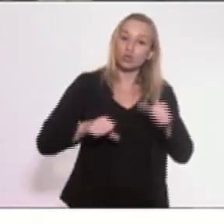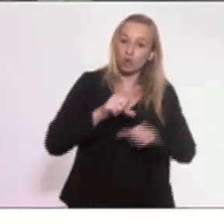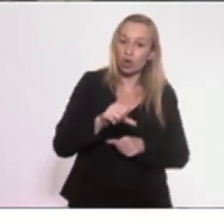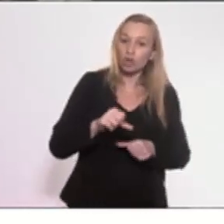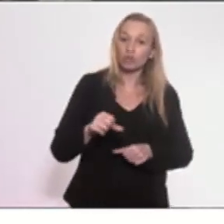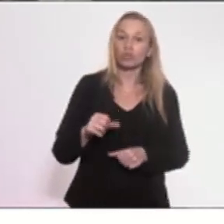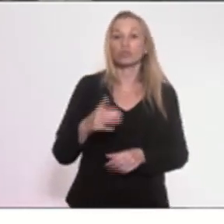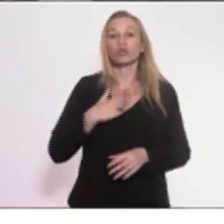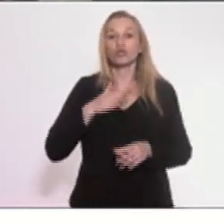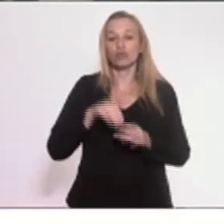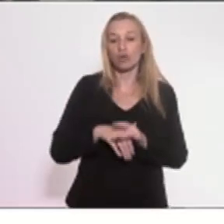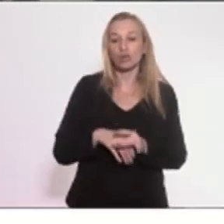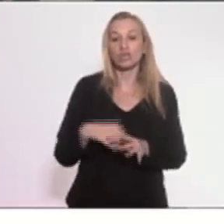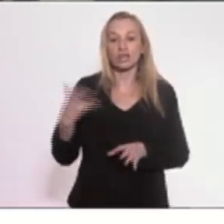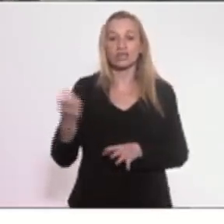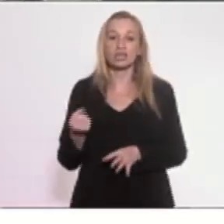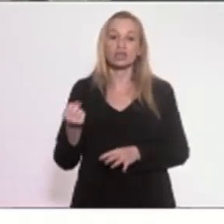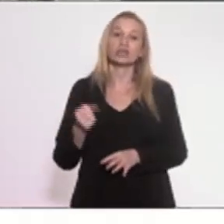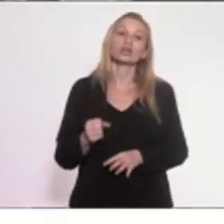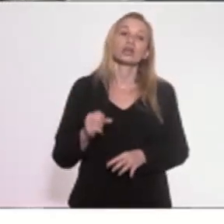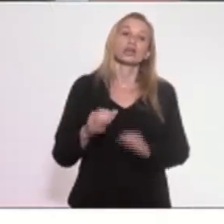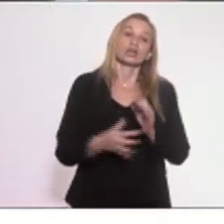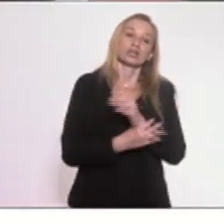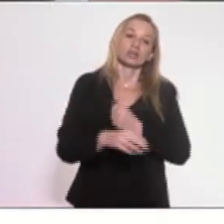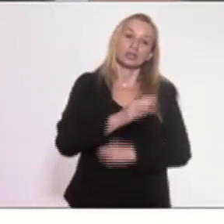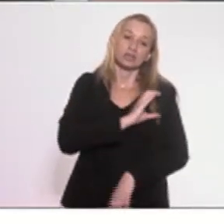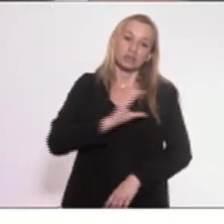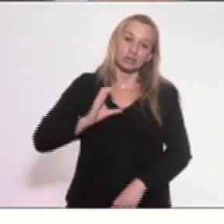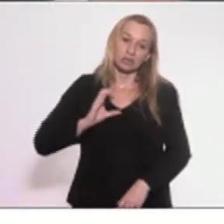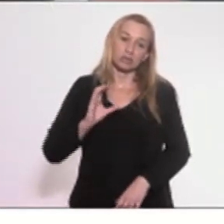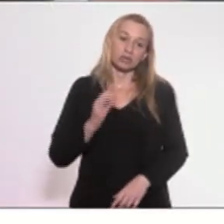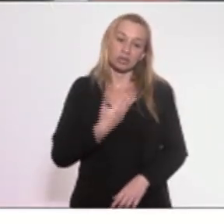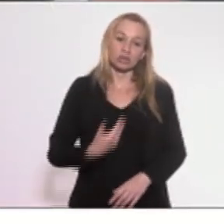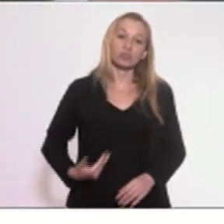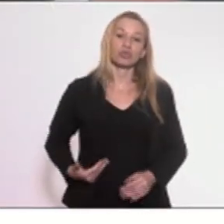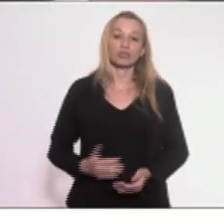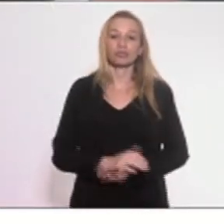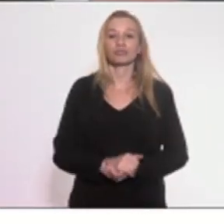voto e acolho o substitutivo da segurança pública. Ok. Senhor presidente,